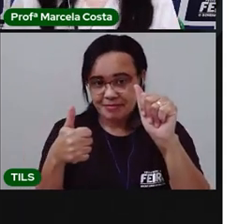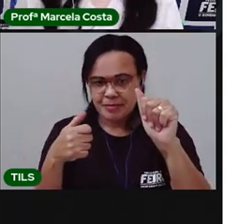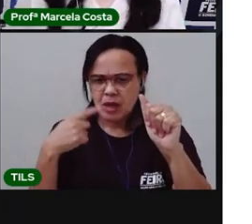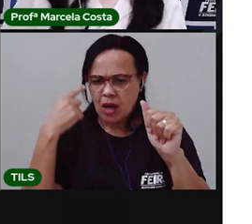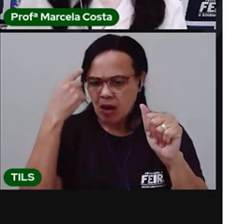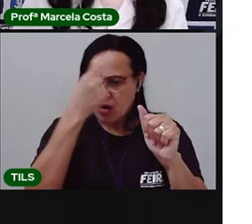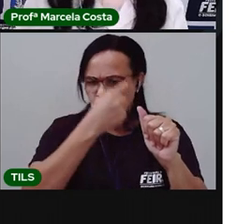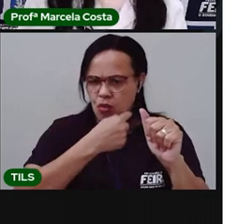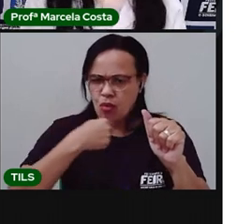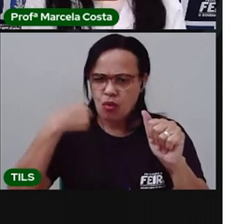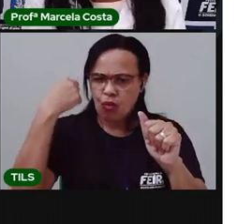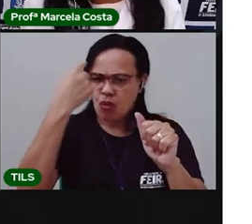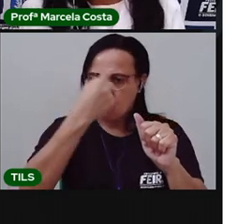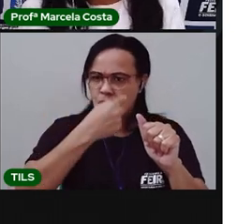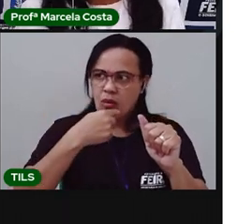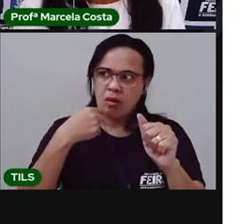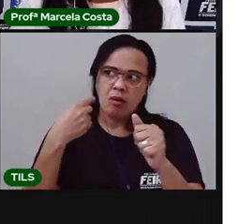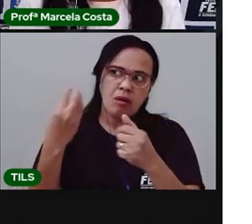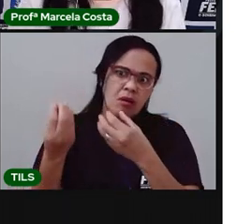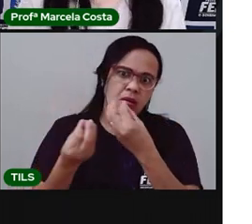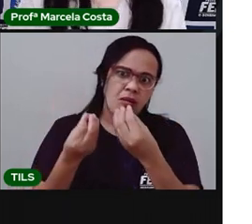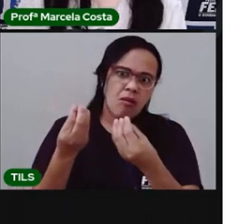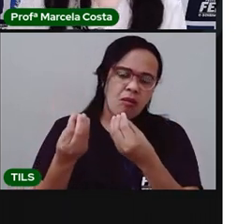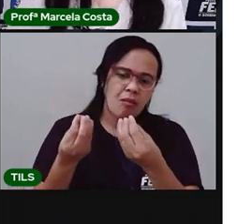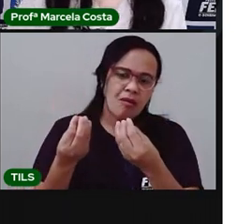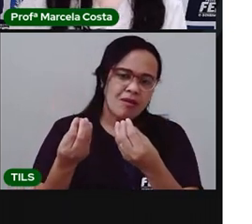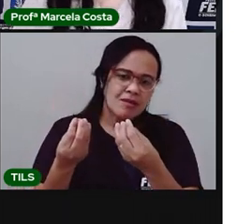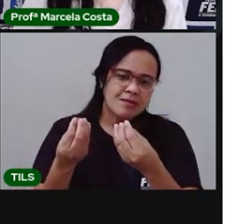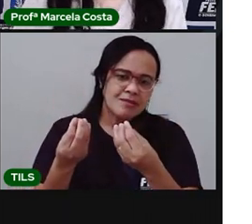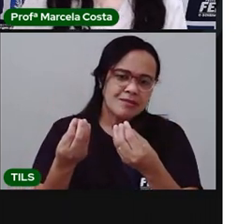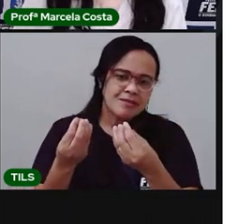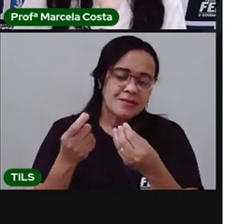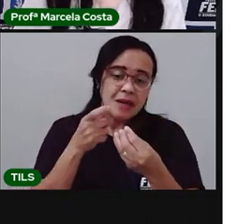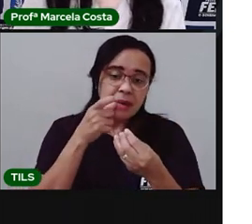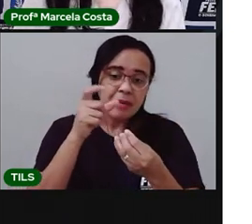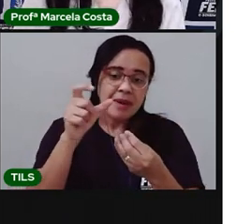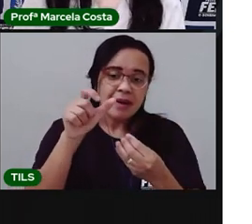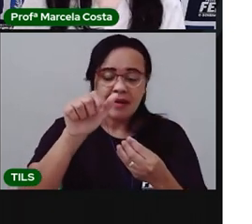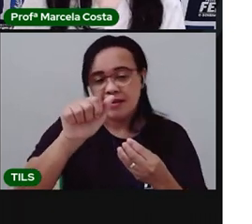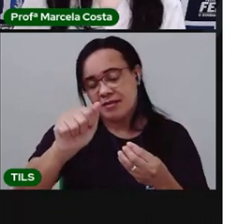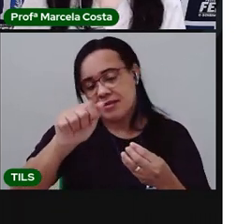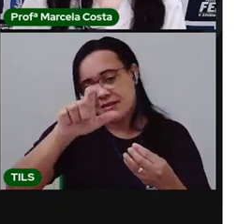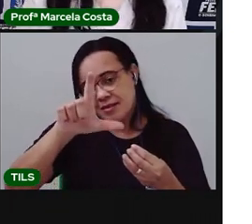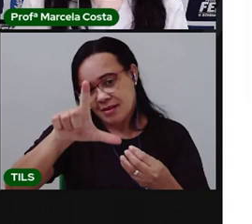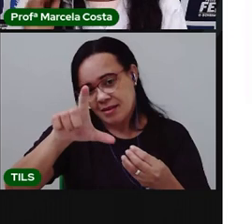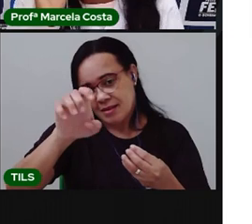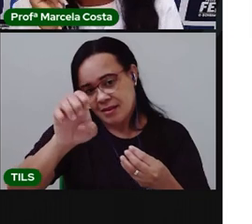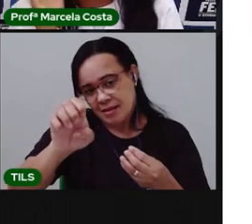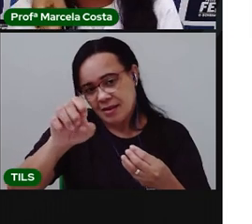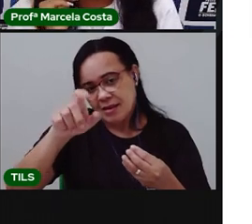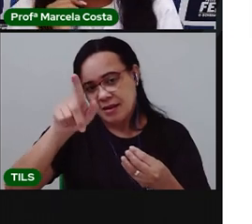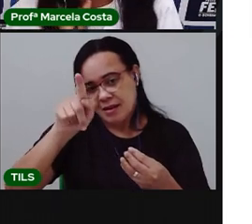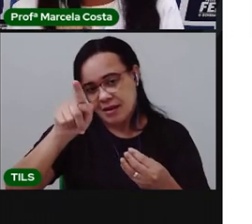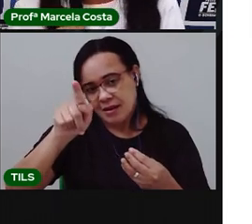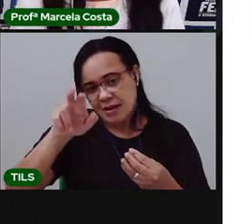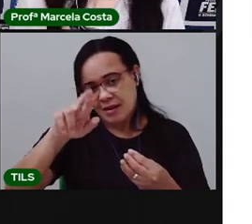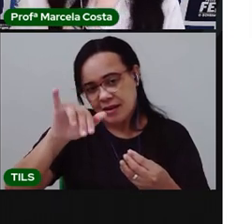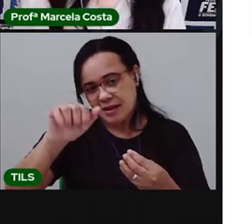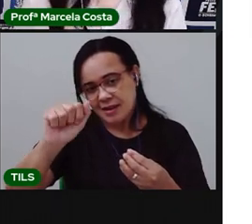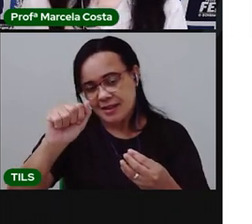expressão facial que se usa para demonstrar alegria? Vou dar uma